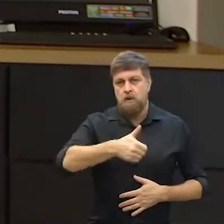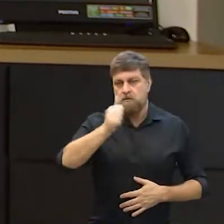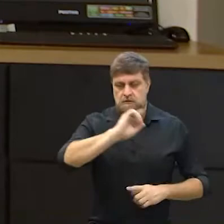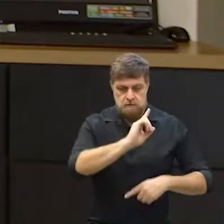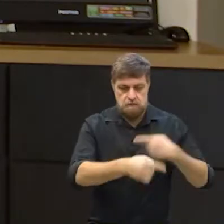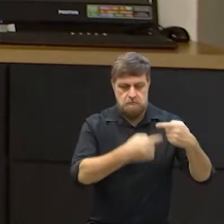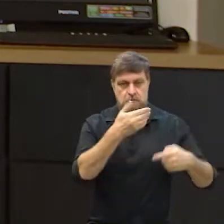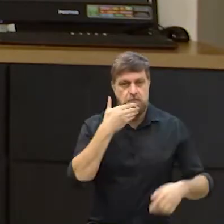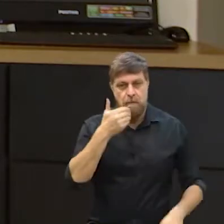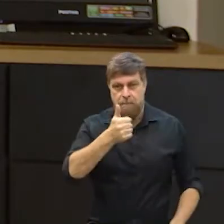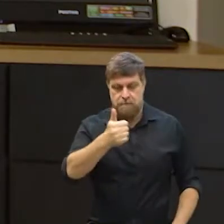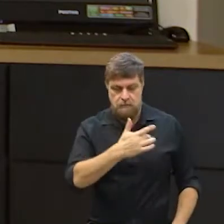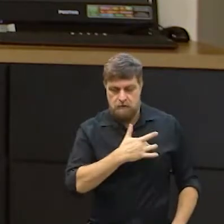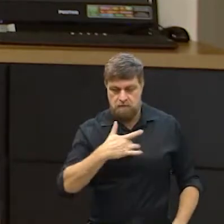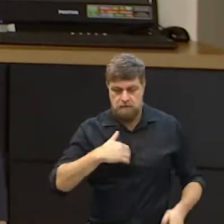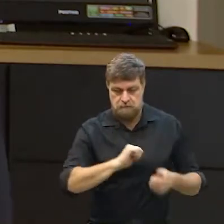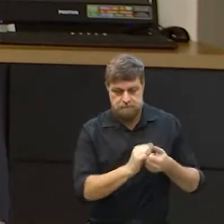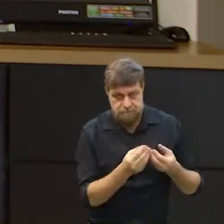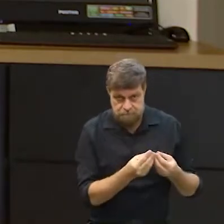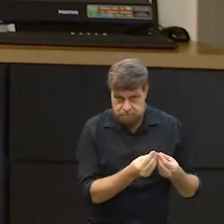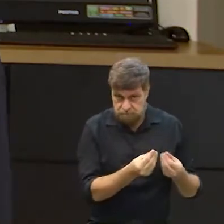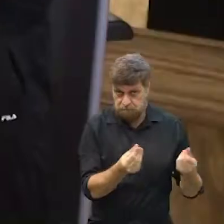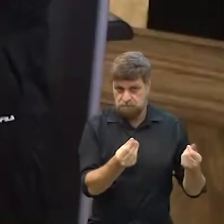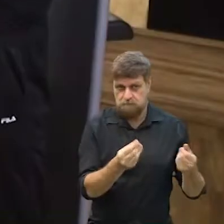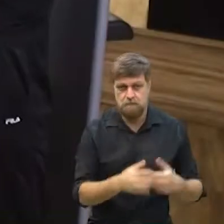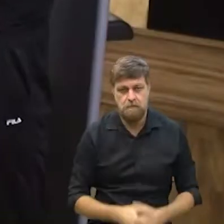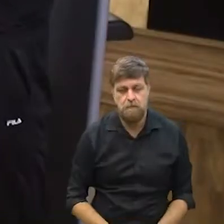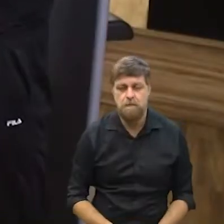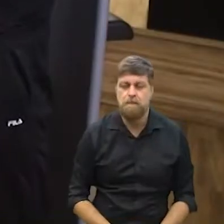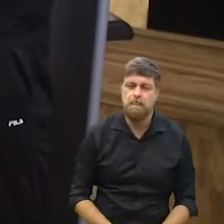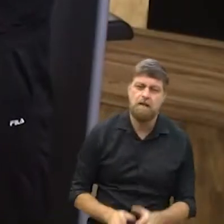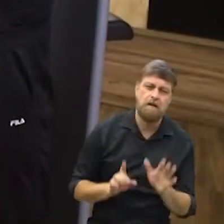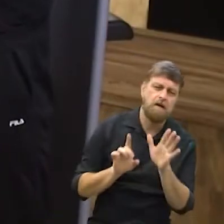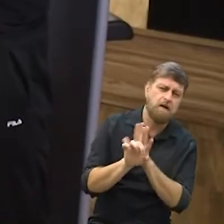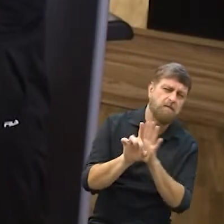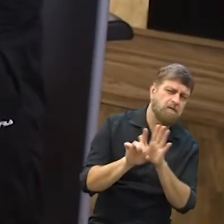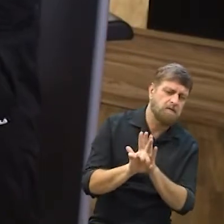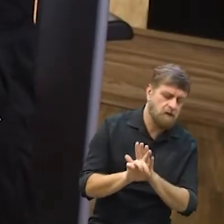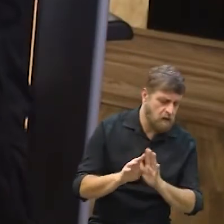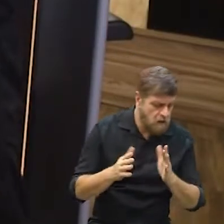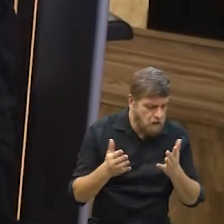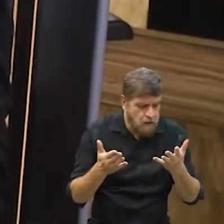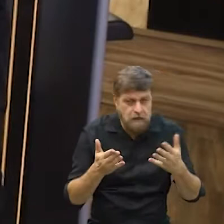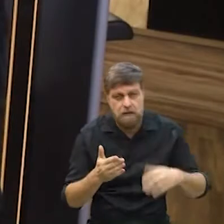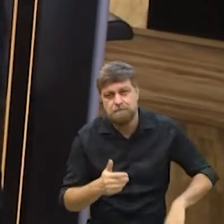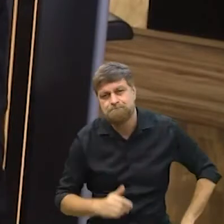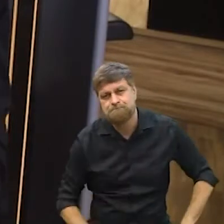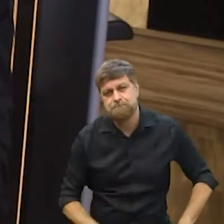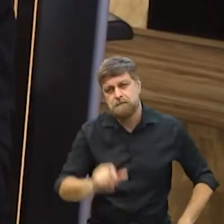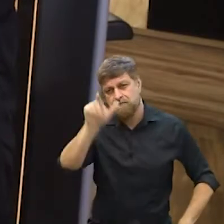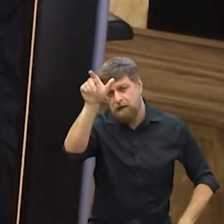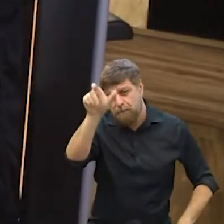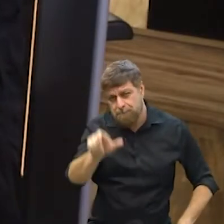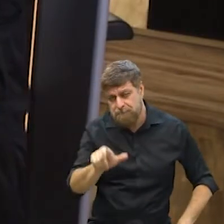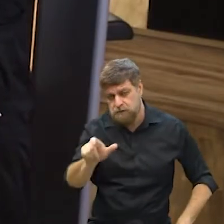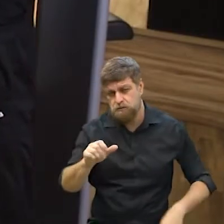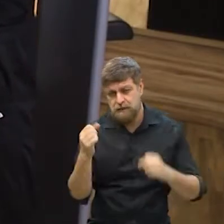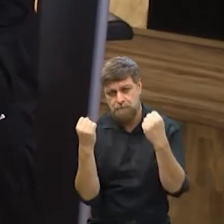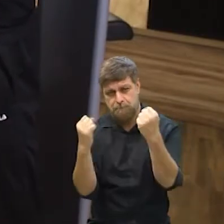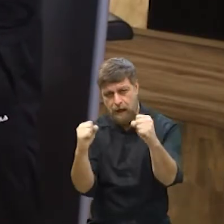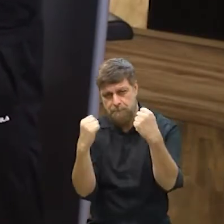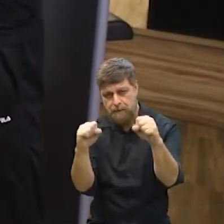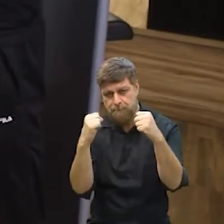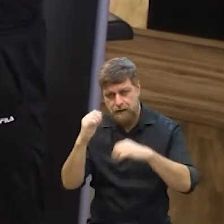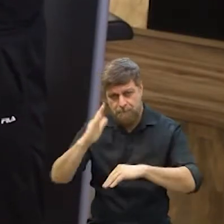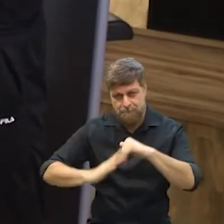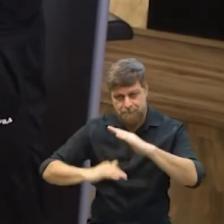ótimos resultados para uma melhora da qualidade de vida e saúde desses pacientes. Ô Euler, as pessoas que fazem